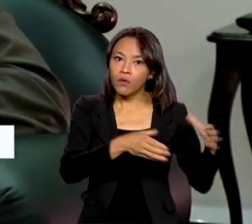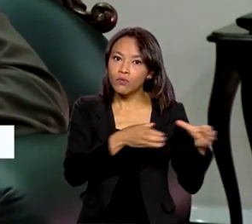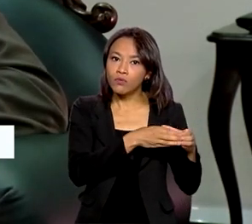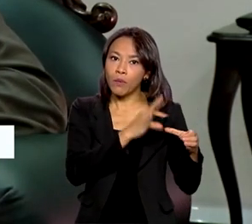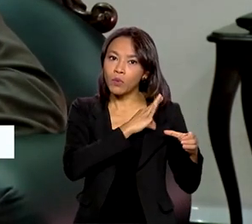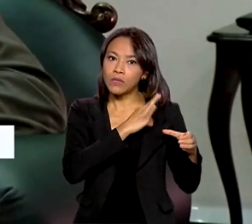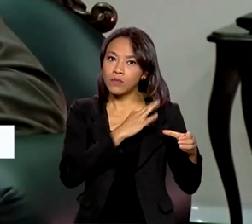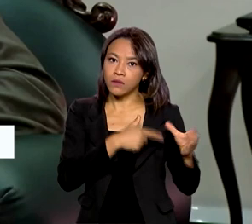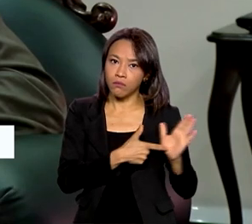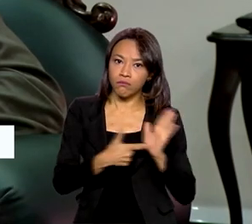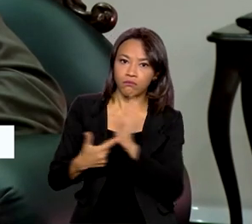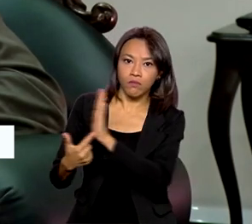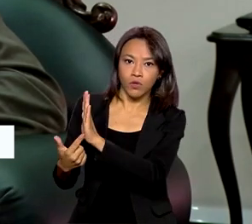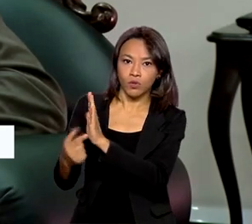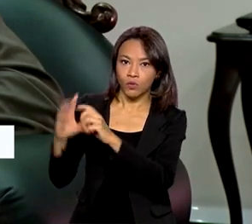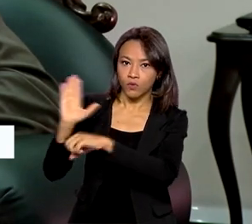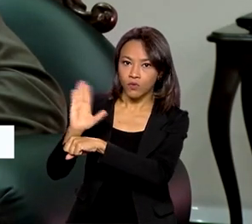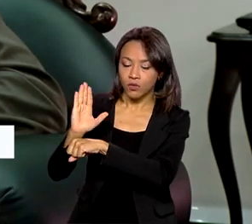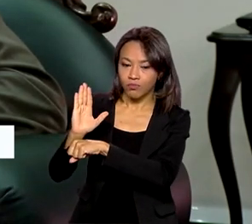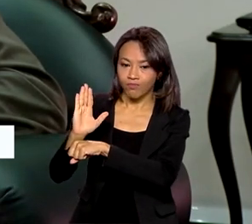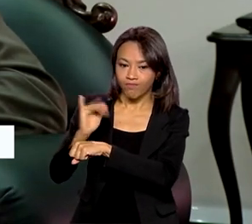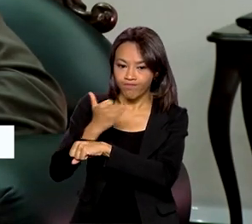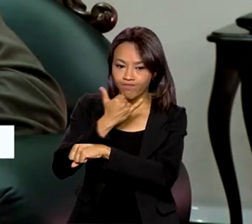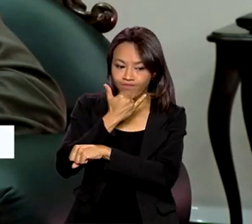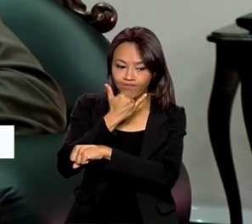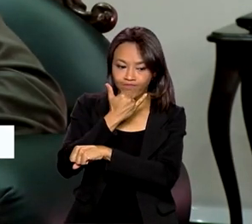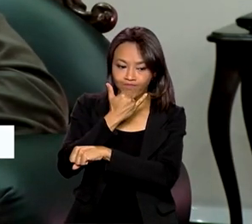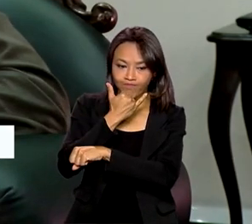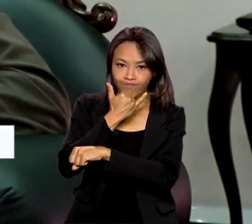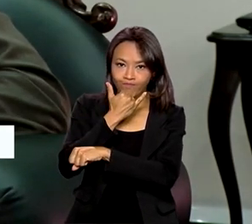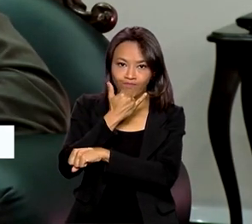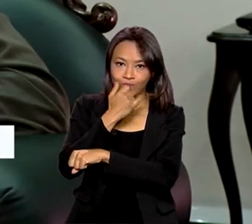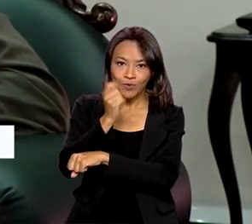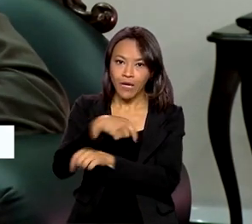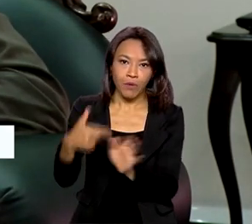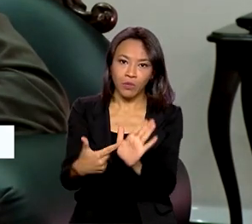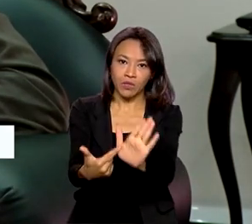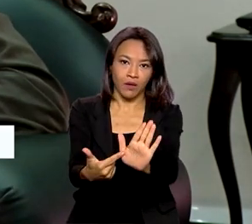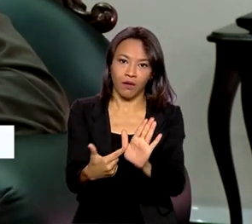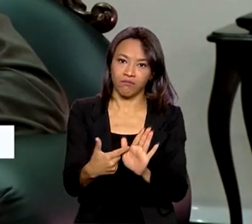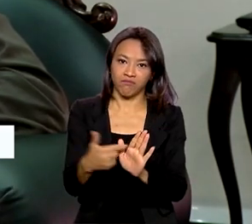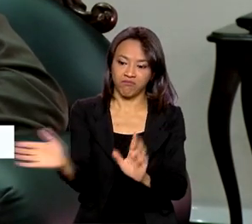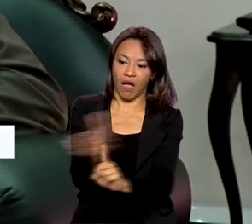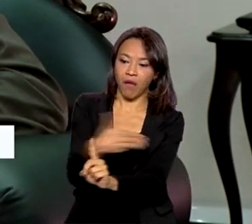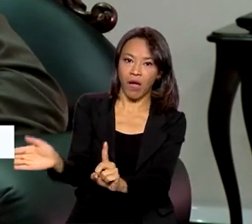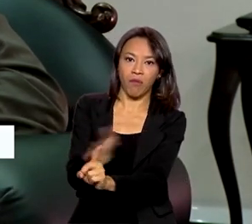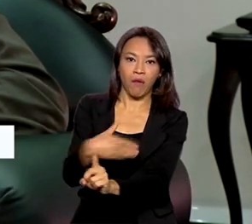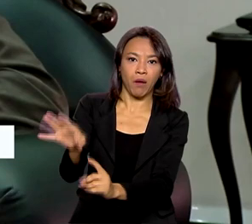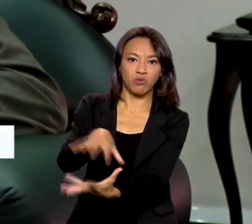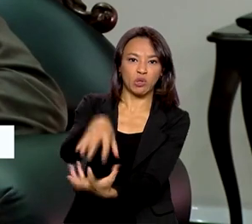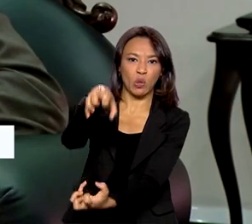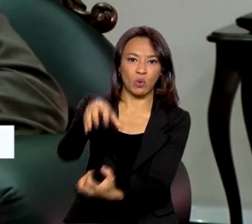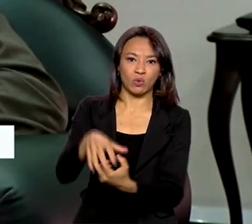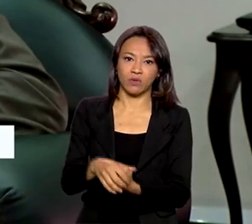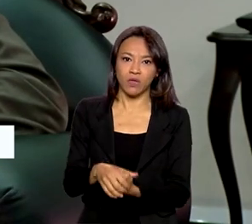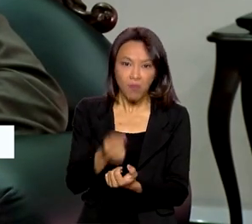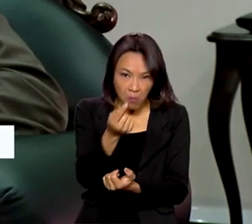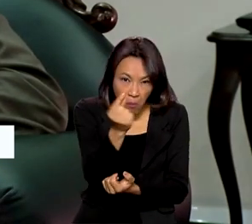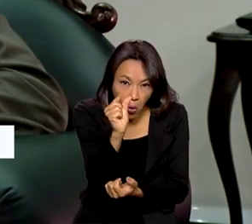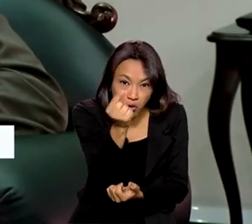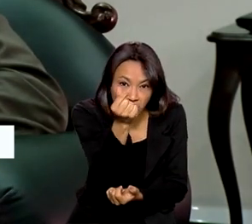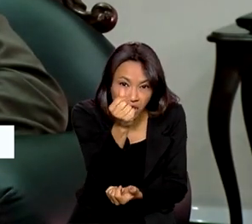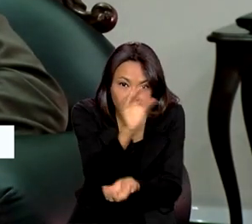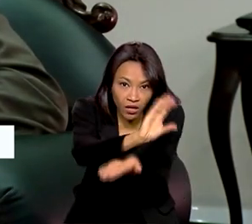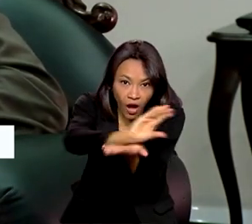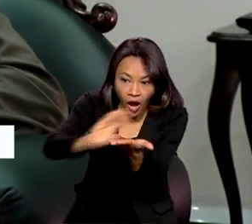tem como mostrar a imagem e os maus-tratos aos idosos clínicas que recebem dinheiro não é pouco